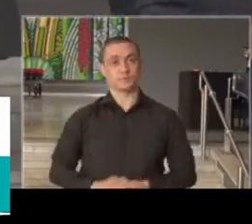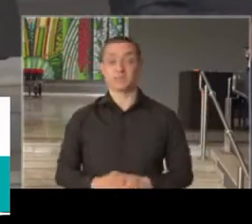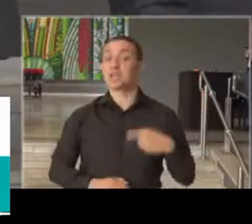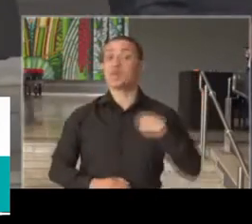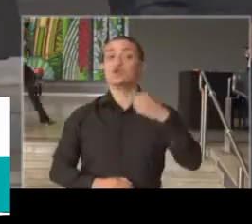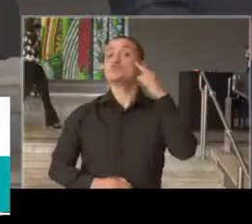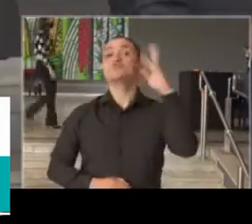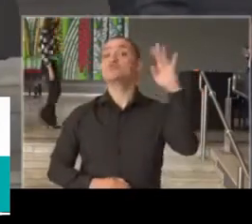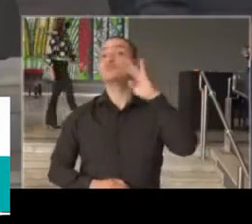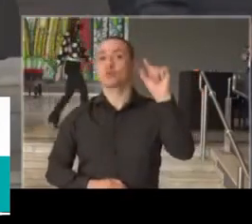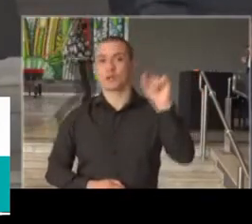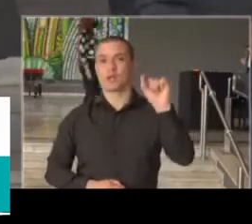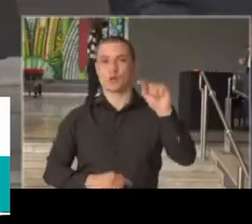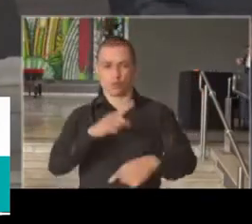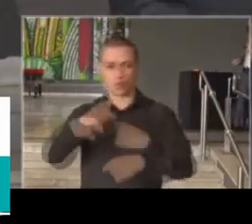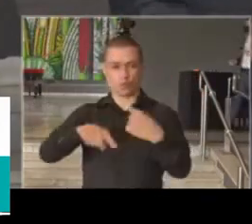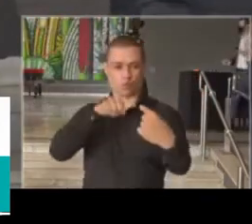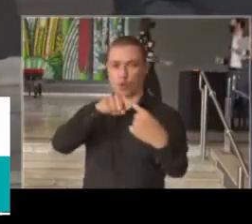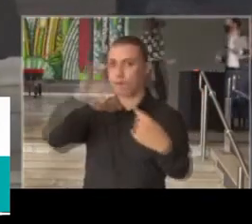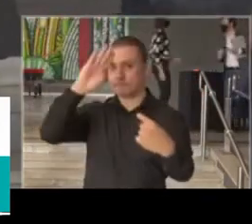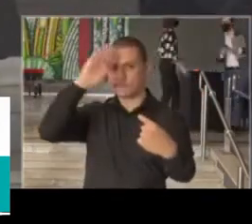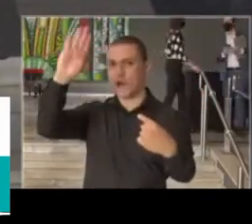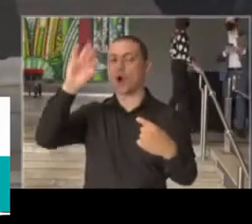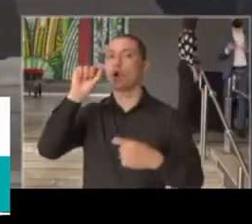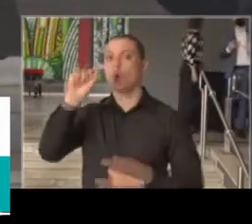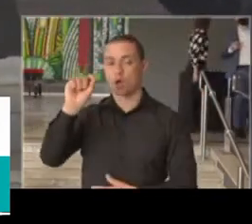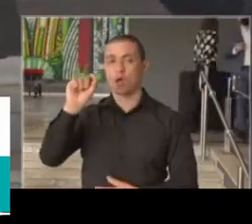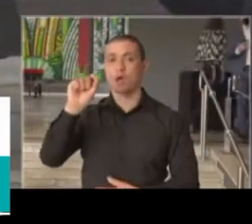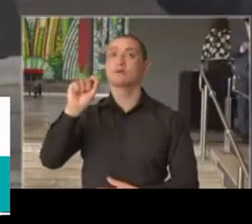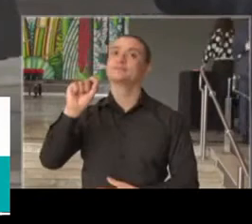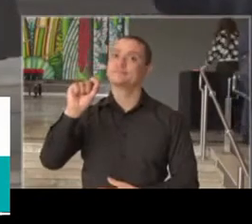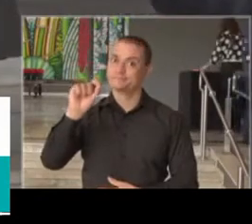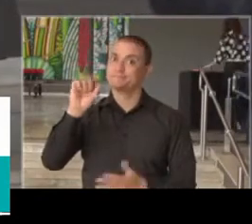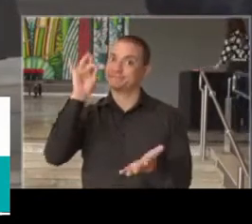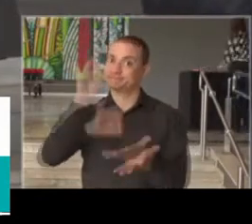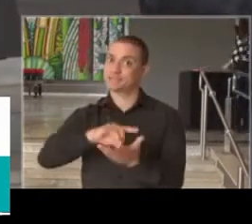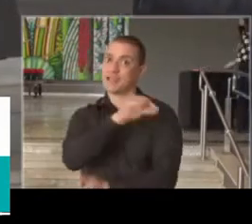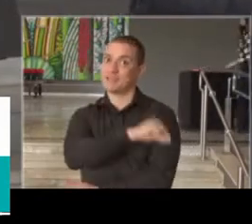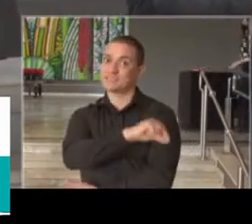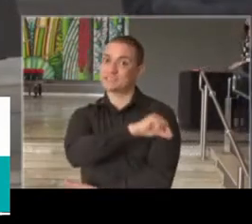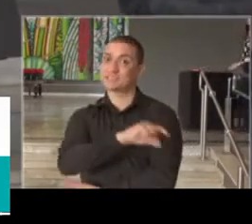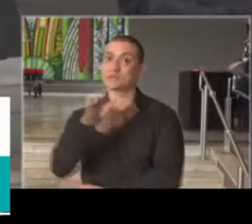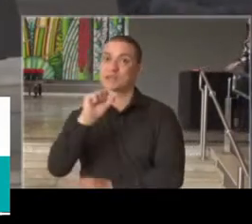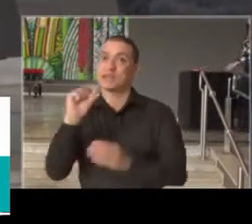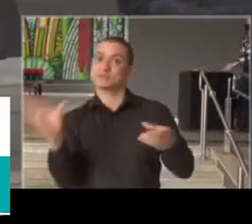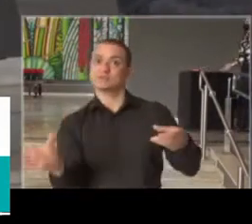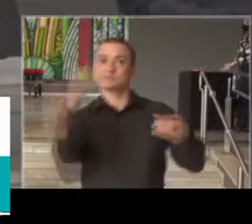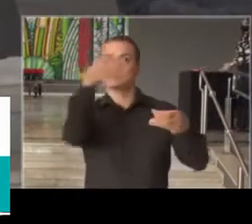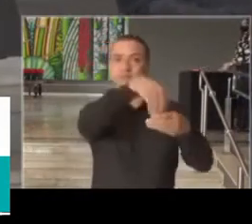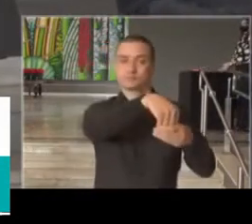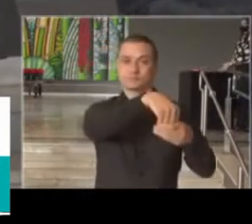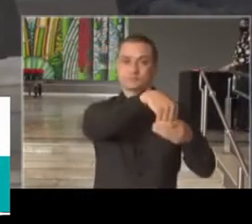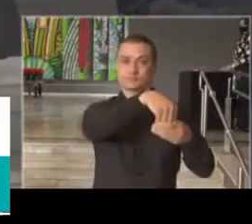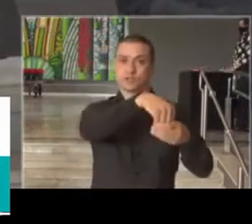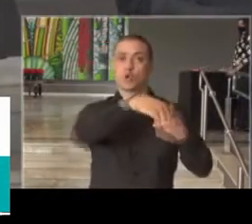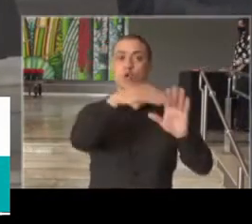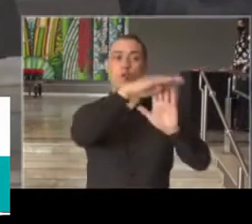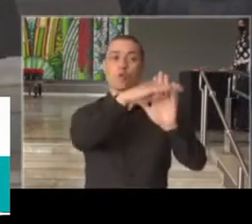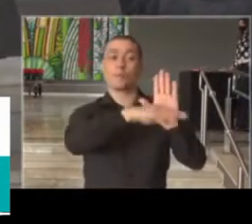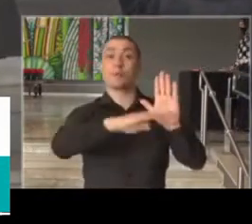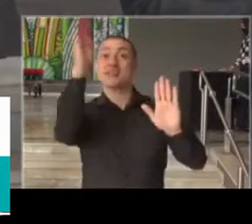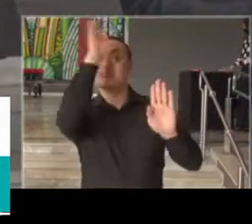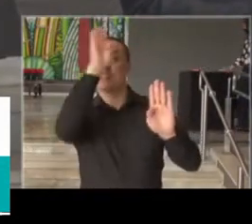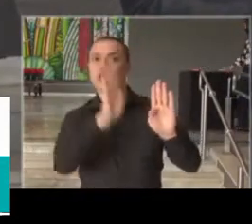Imagino eu que o objetivo principal ainda é que essa vacina seja incorporada ao nosso